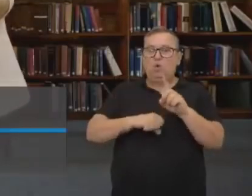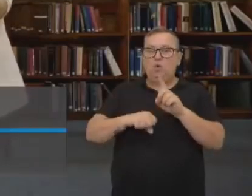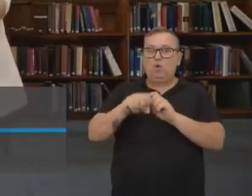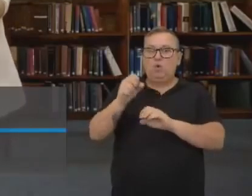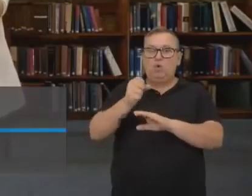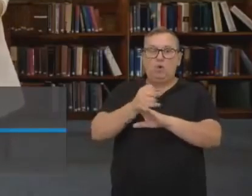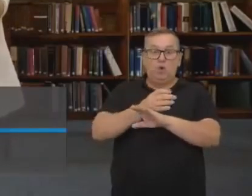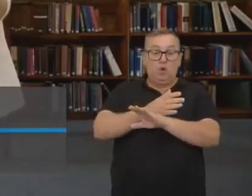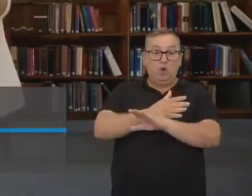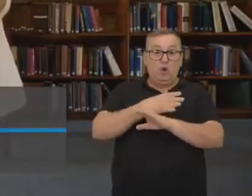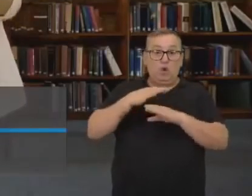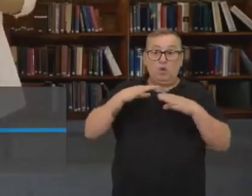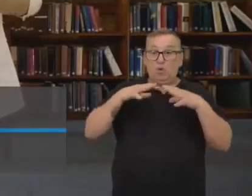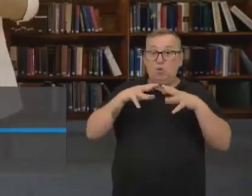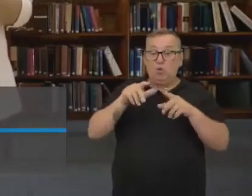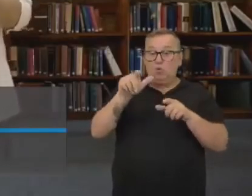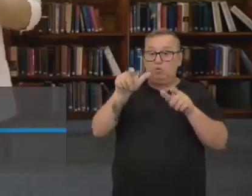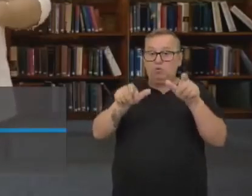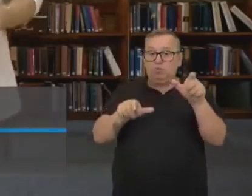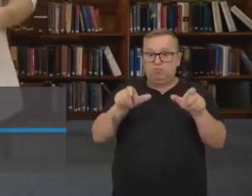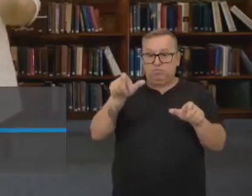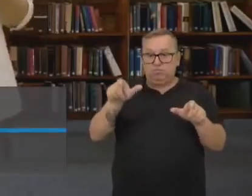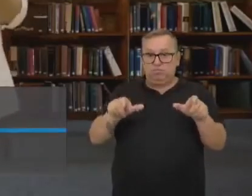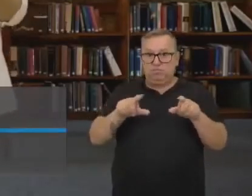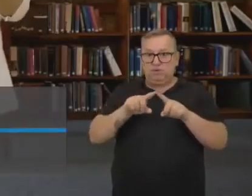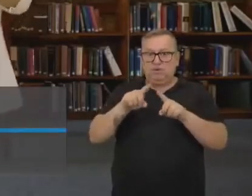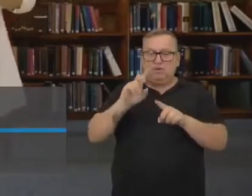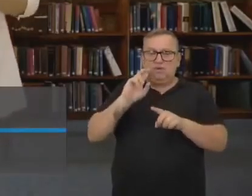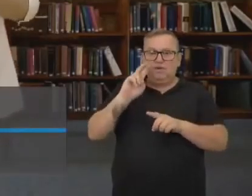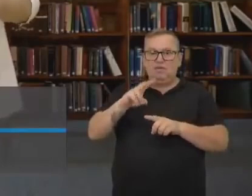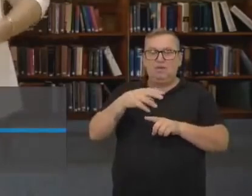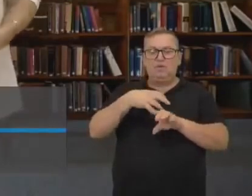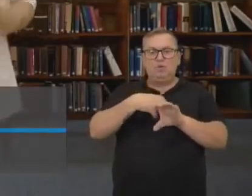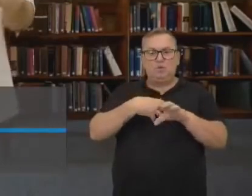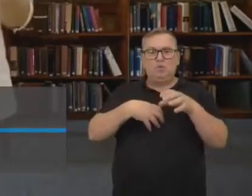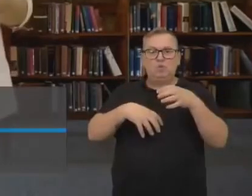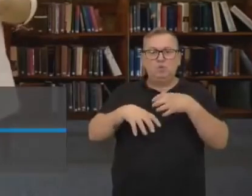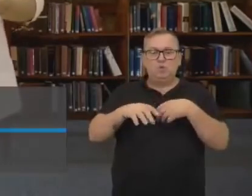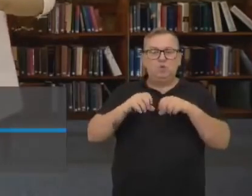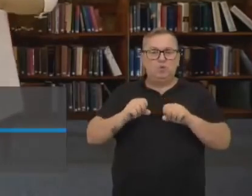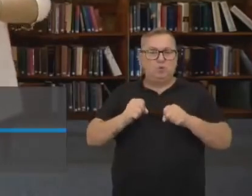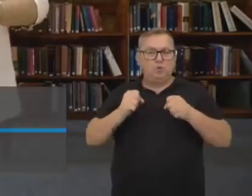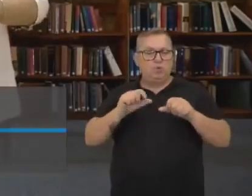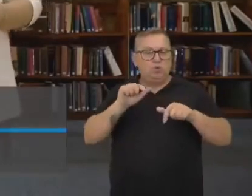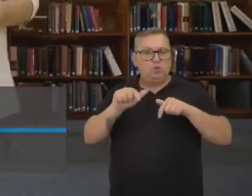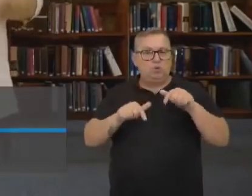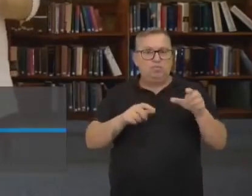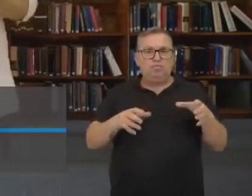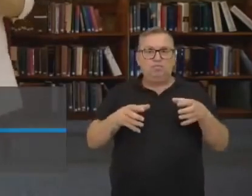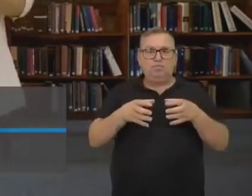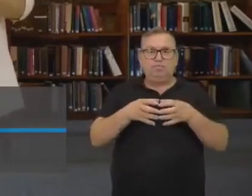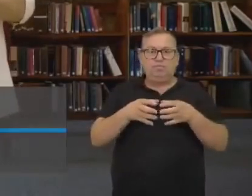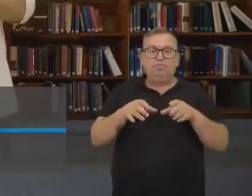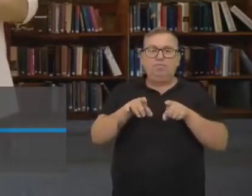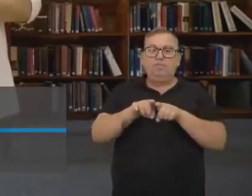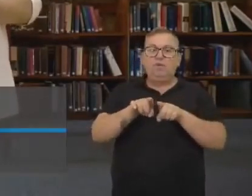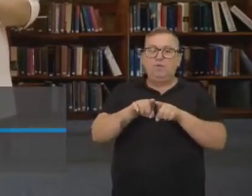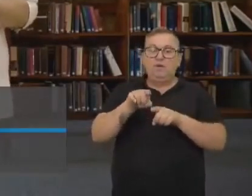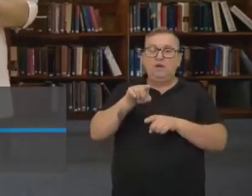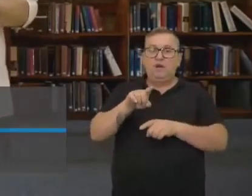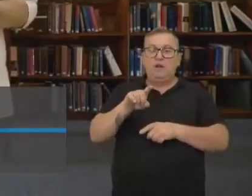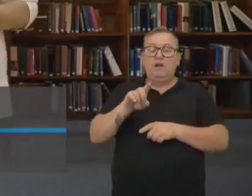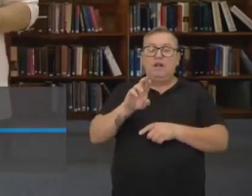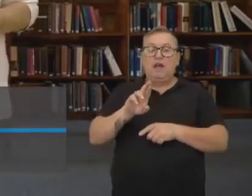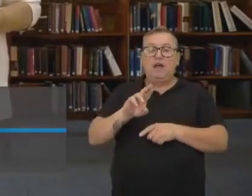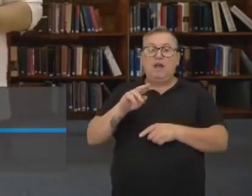do seu personagem, né? Então você vai lidar com a frustração, com a amabilidade, com o engajamento com o outro, com o trabalho em equipe. Então, essa temática do